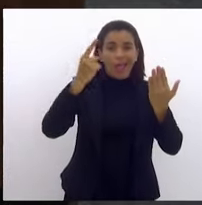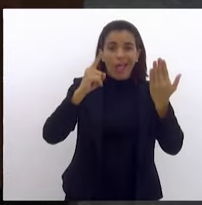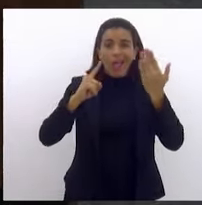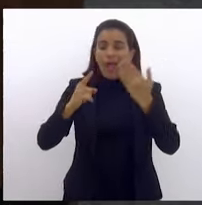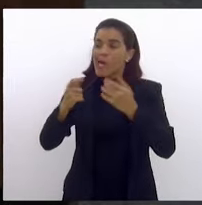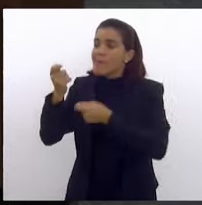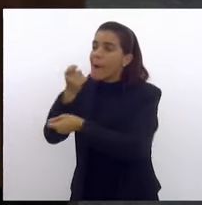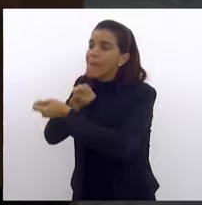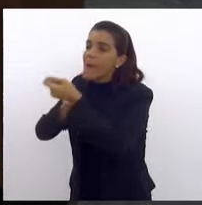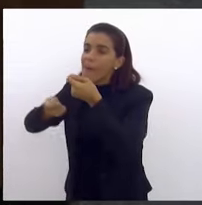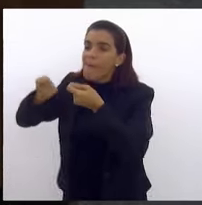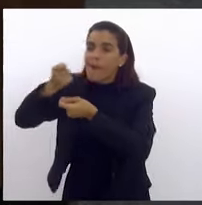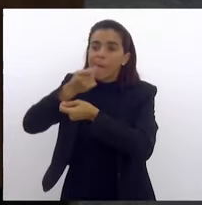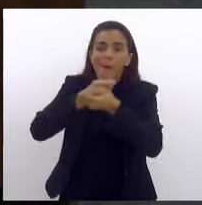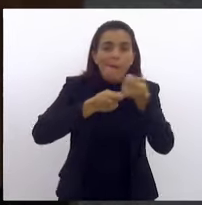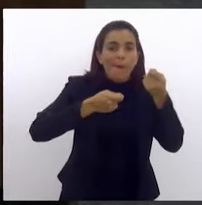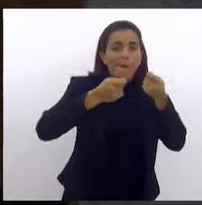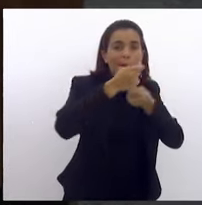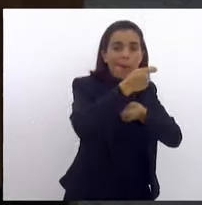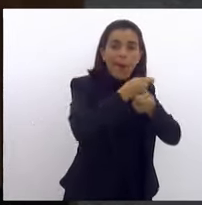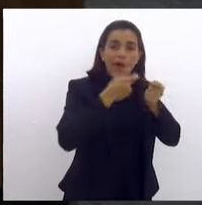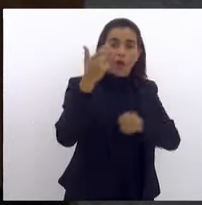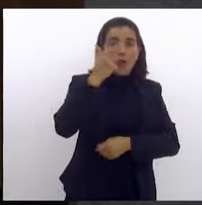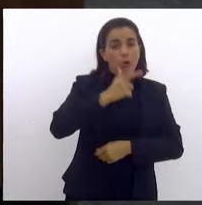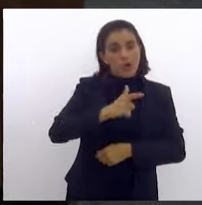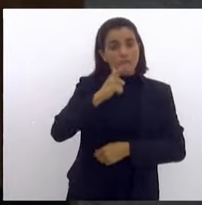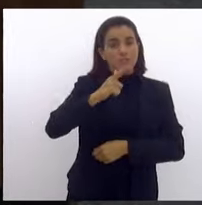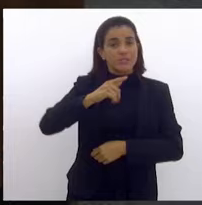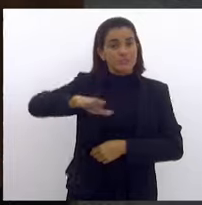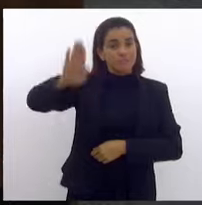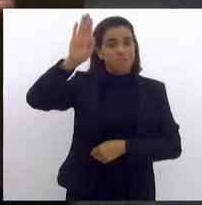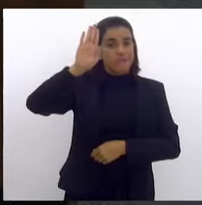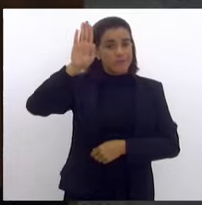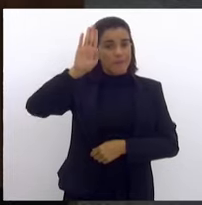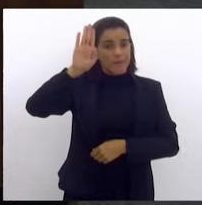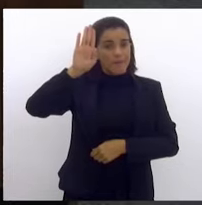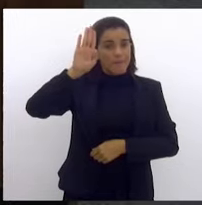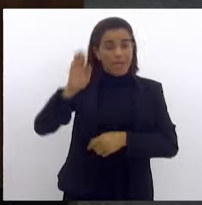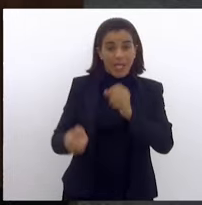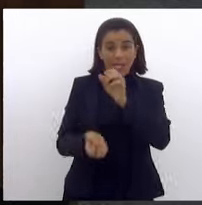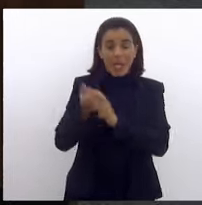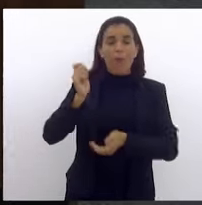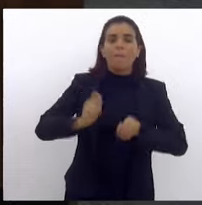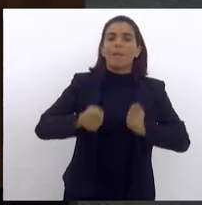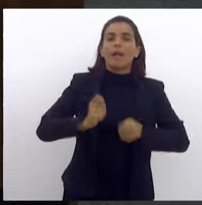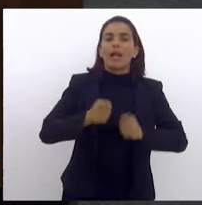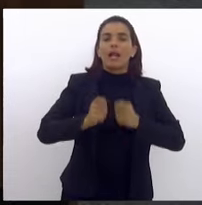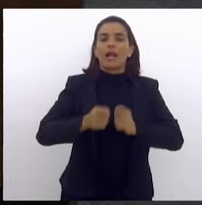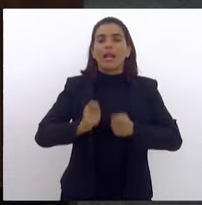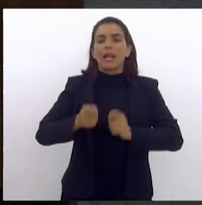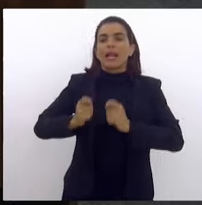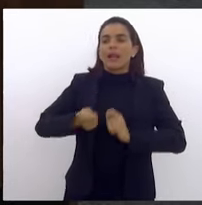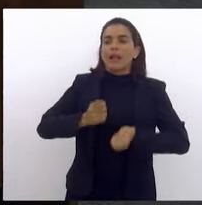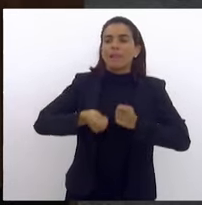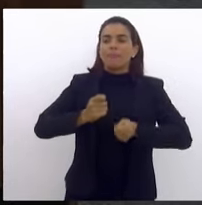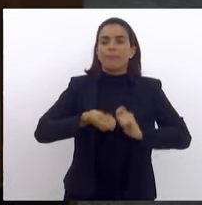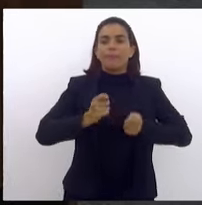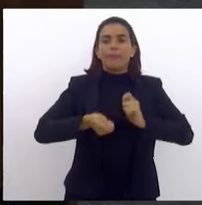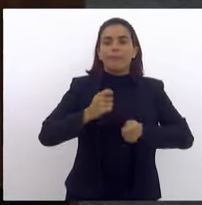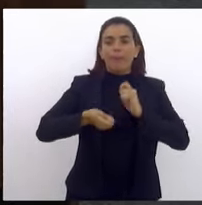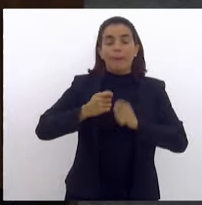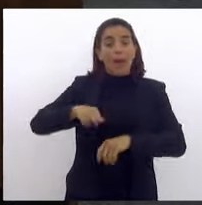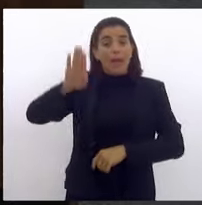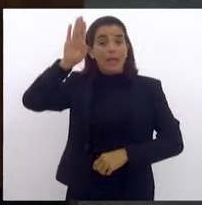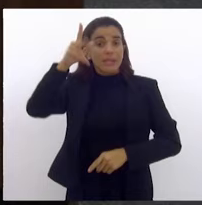seus pares, conseguir partido para ser candidato, não tomar banda dos próprios pares, ser